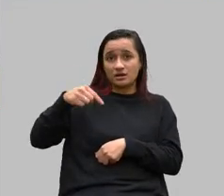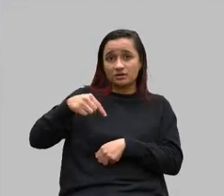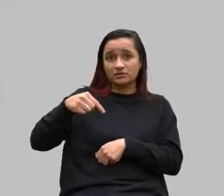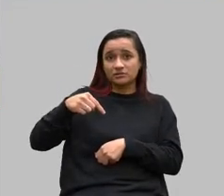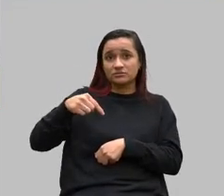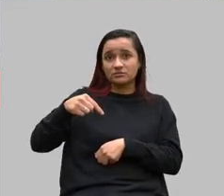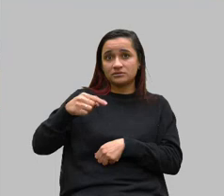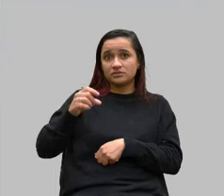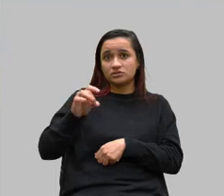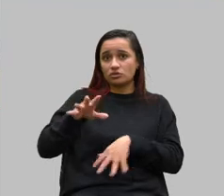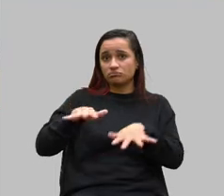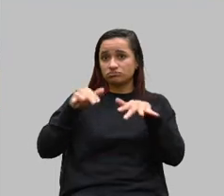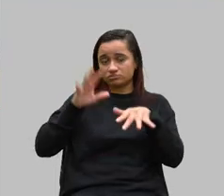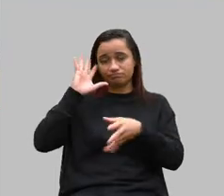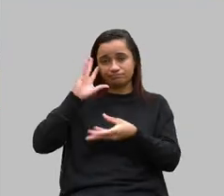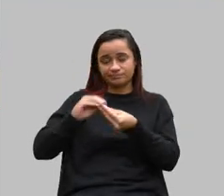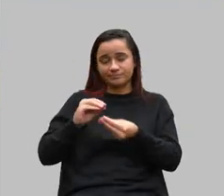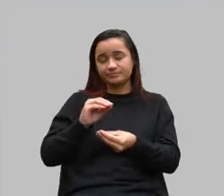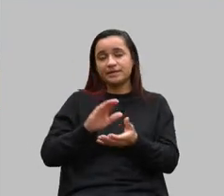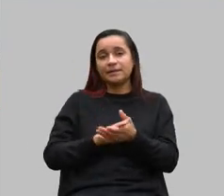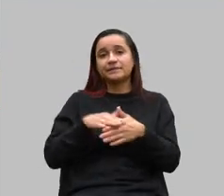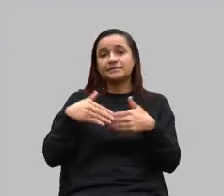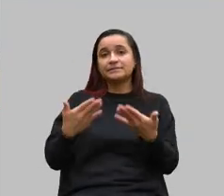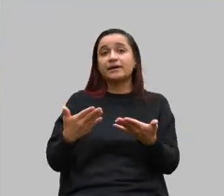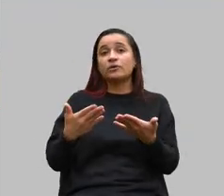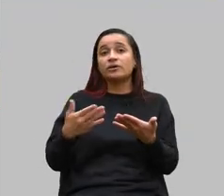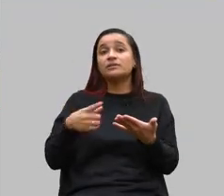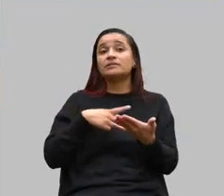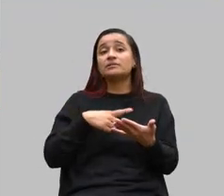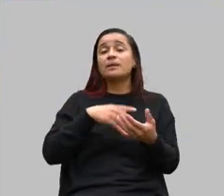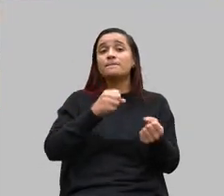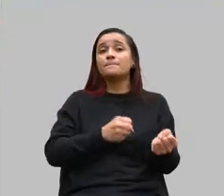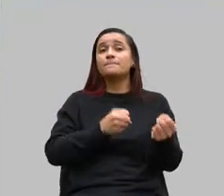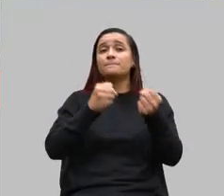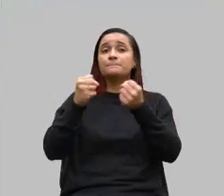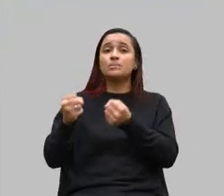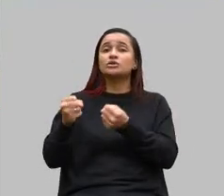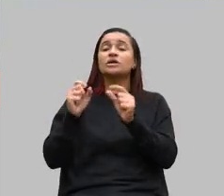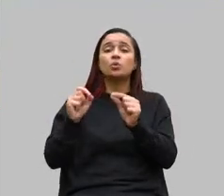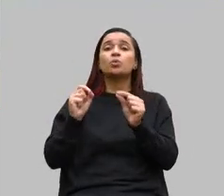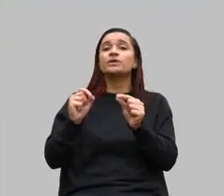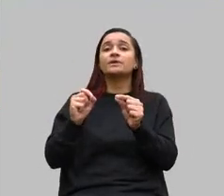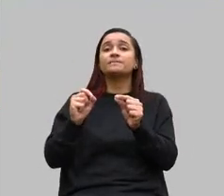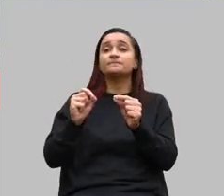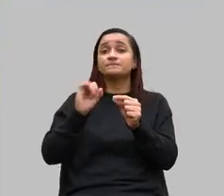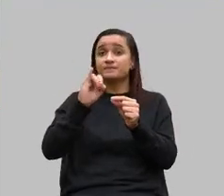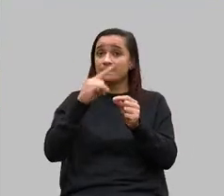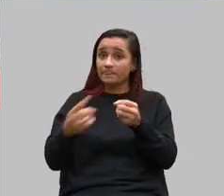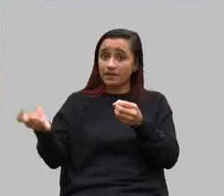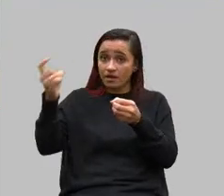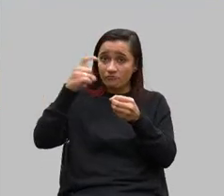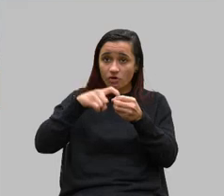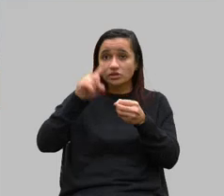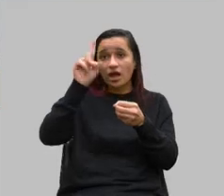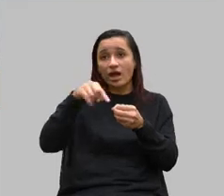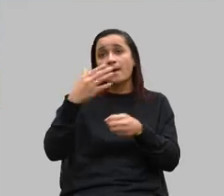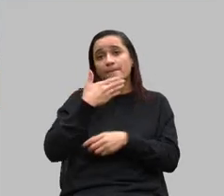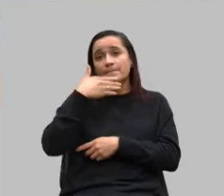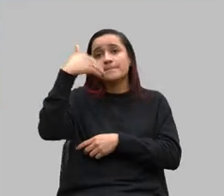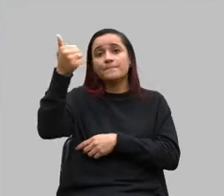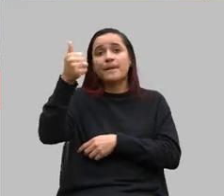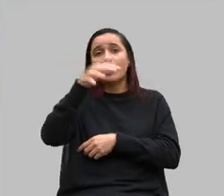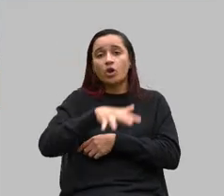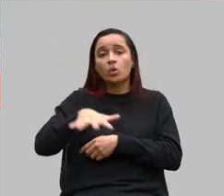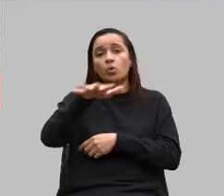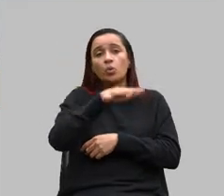permito concluir é um poder eh retomando isso é o melhor celeiro à